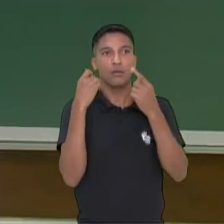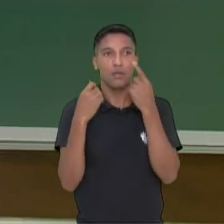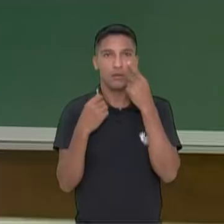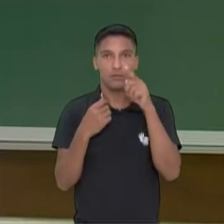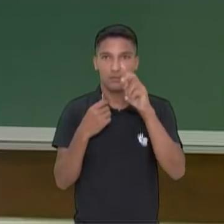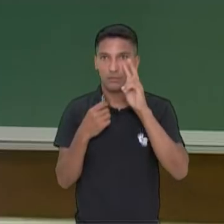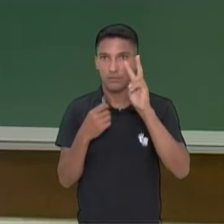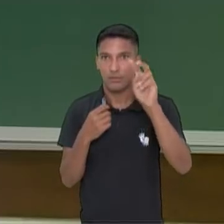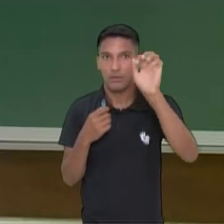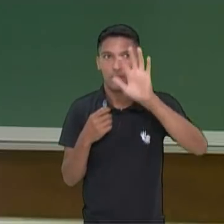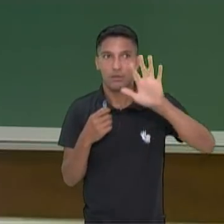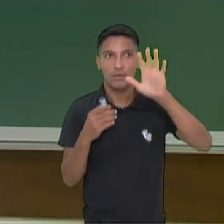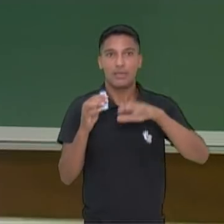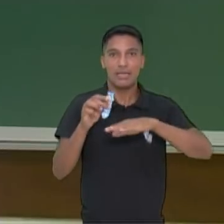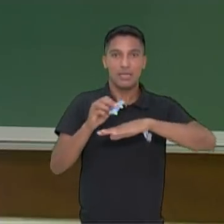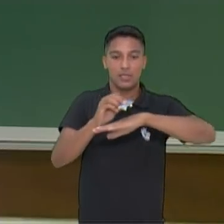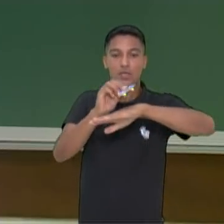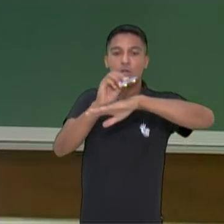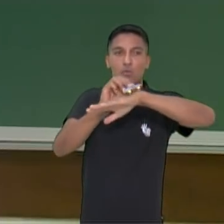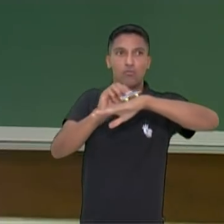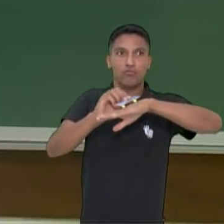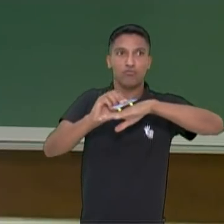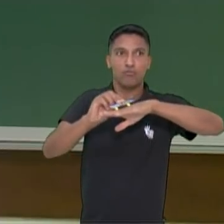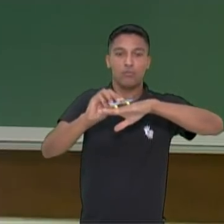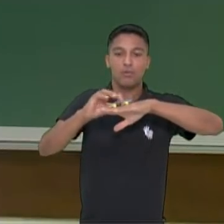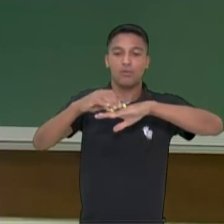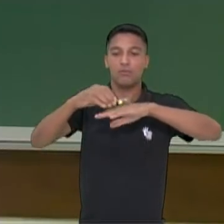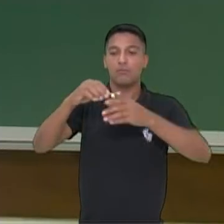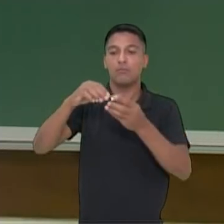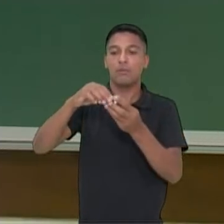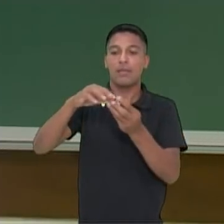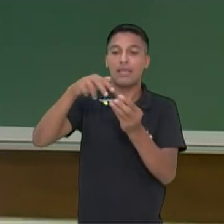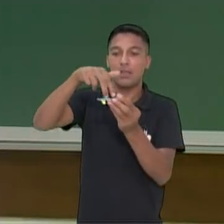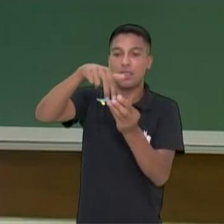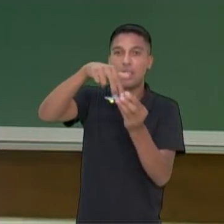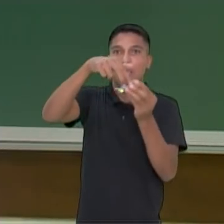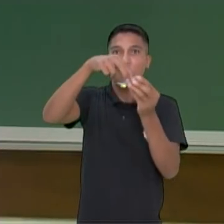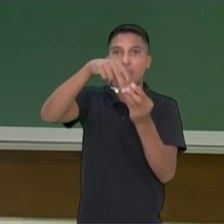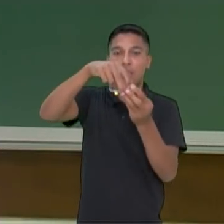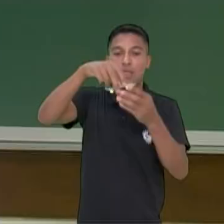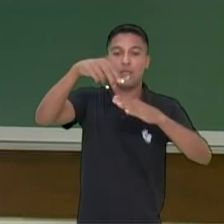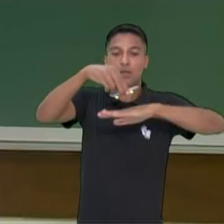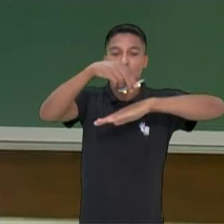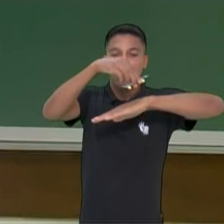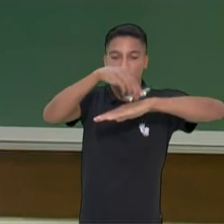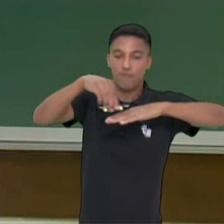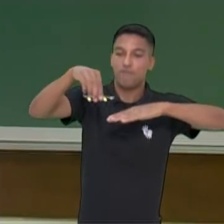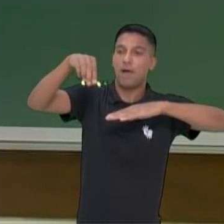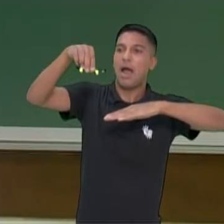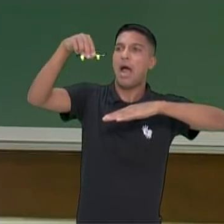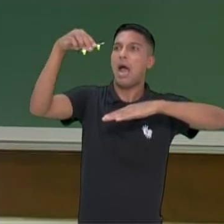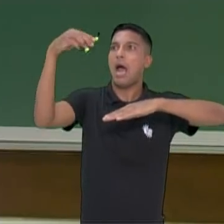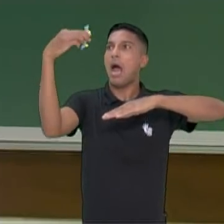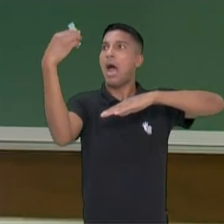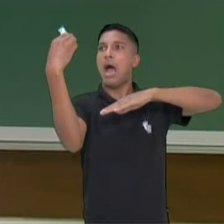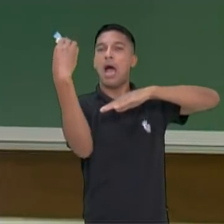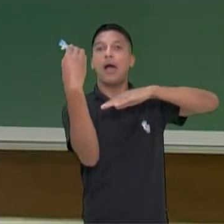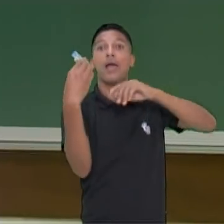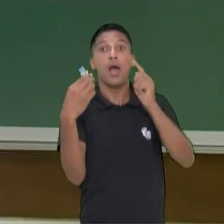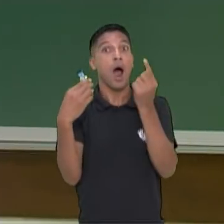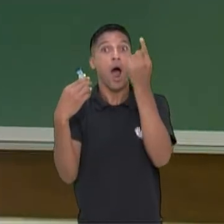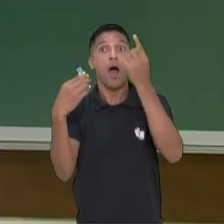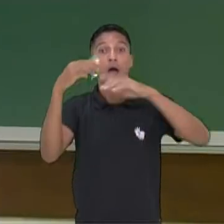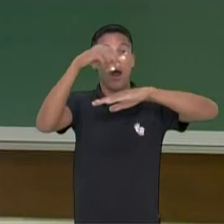skatista voa, ele sai, ele se desloca, se descola da rampa, faz a manobra no ar e retorna